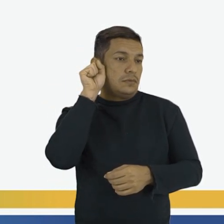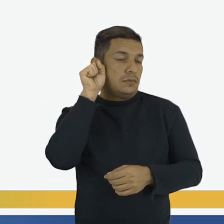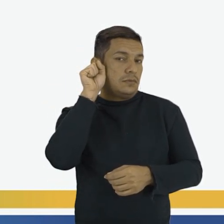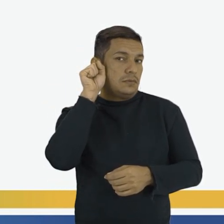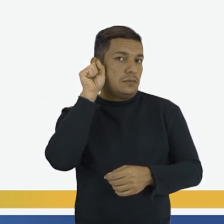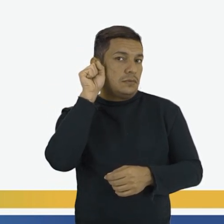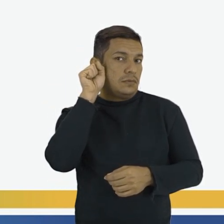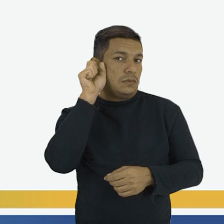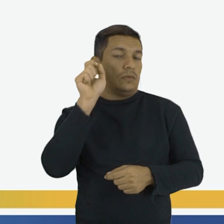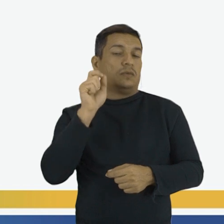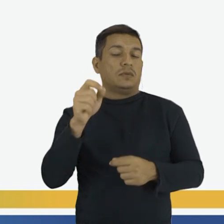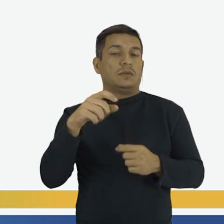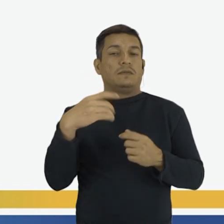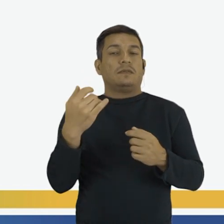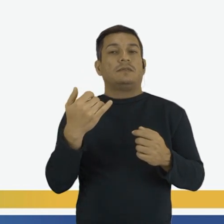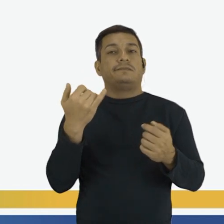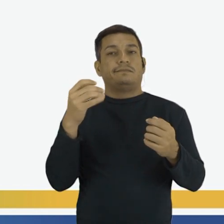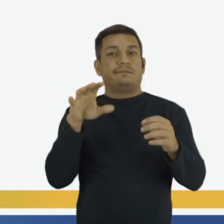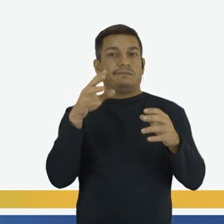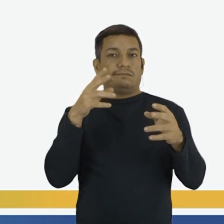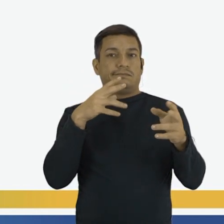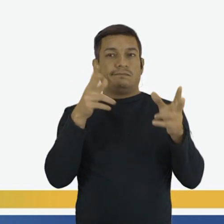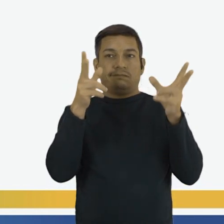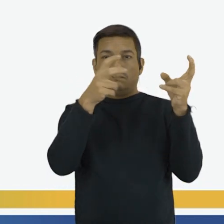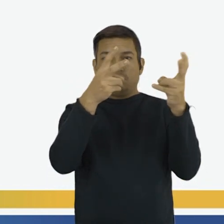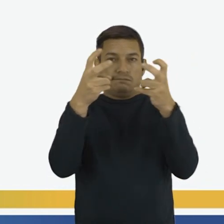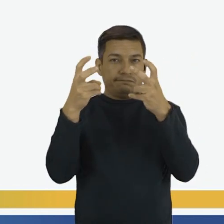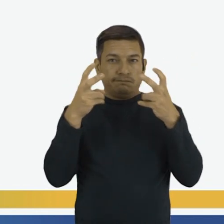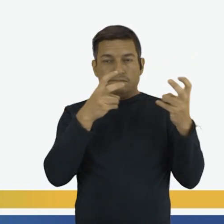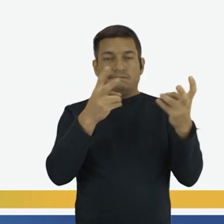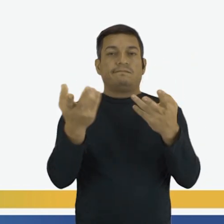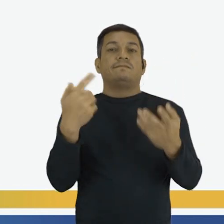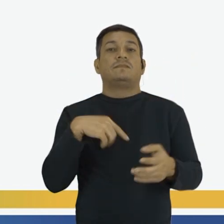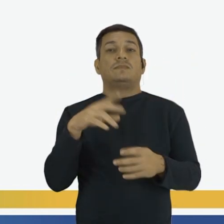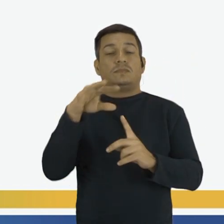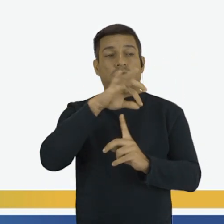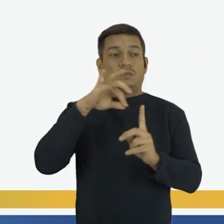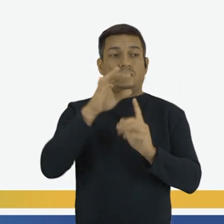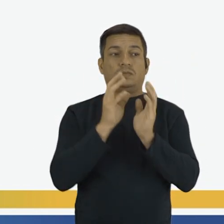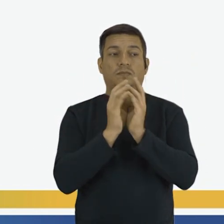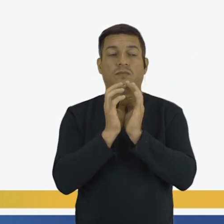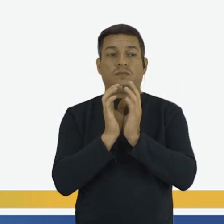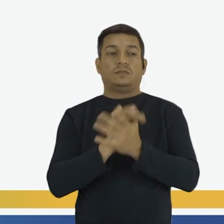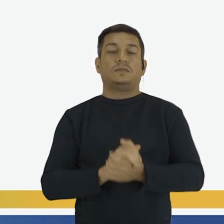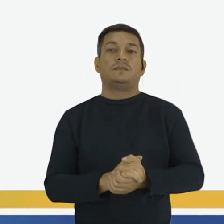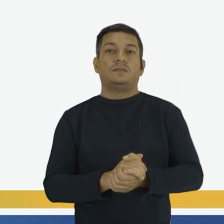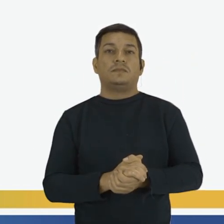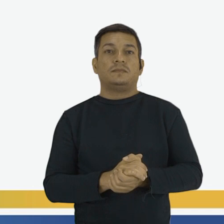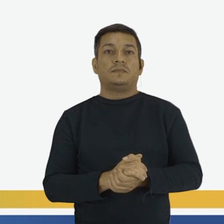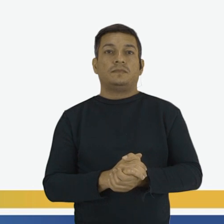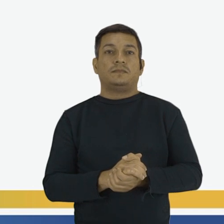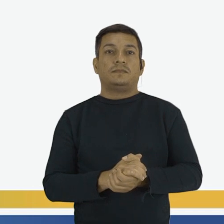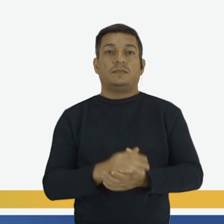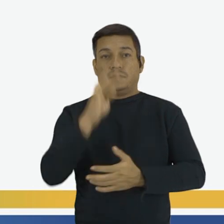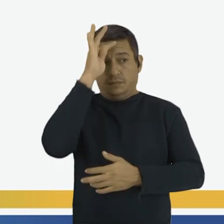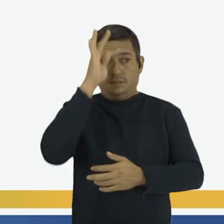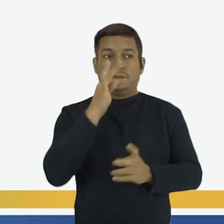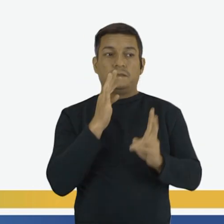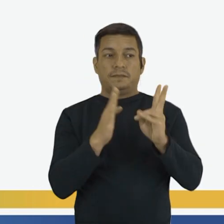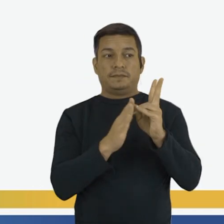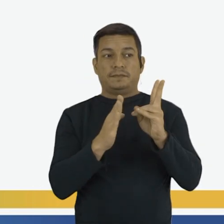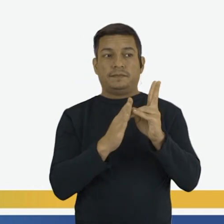foi transmitido para a gente. Então, o espírito, né, do cérebro. Na tradição